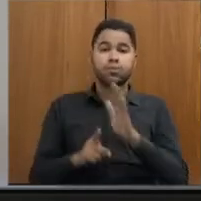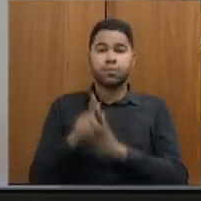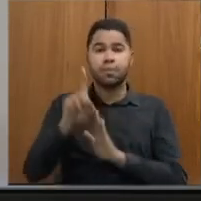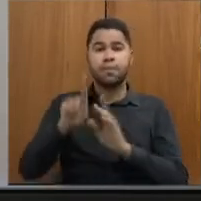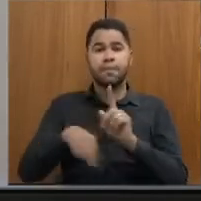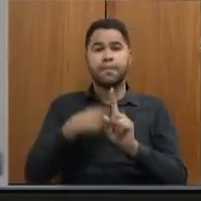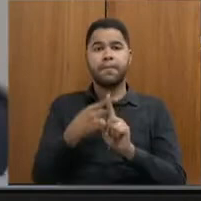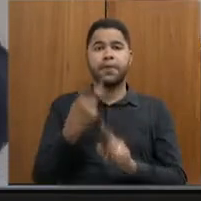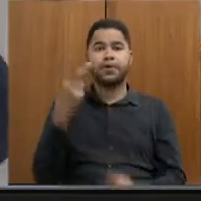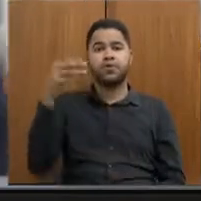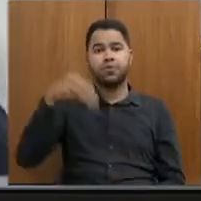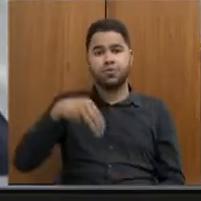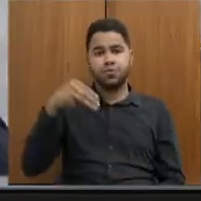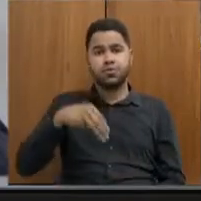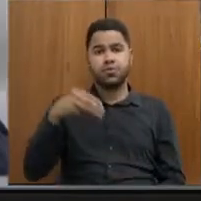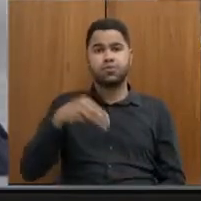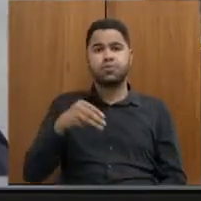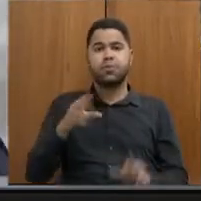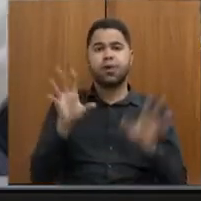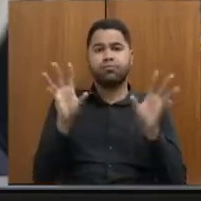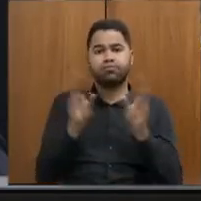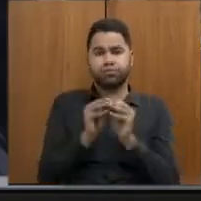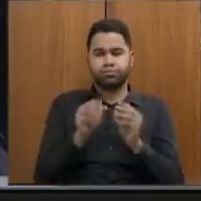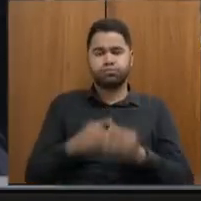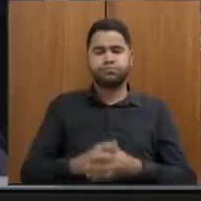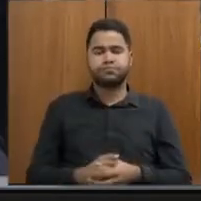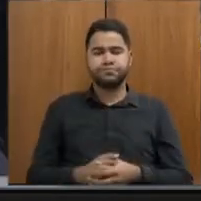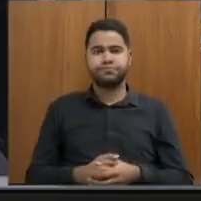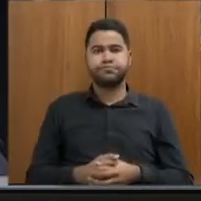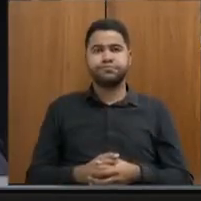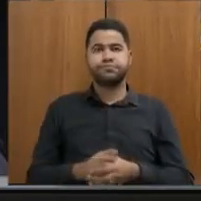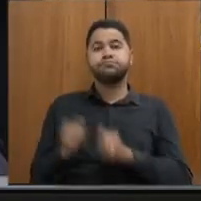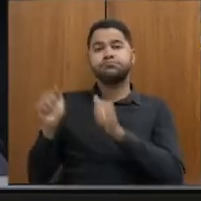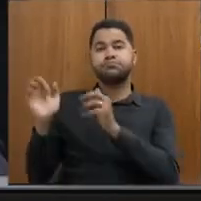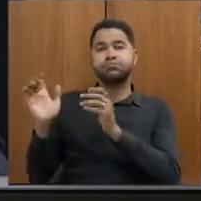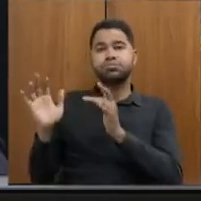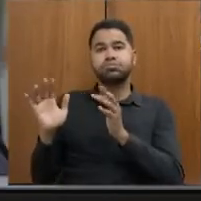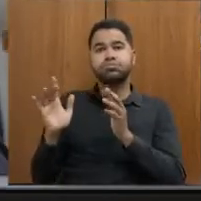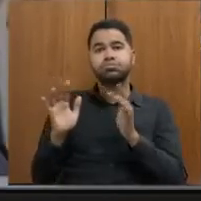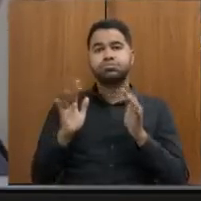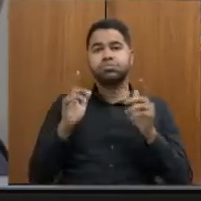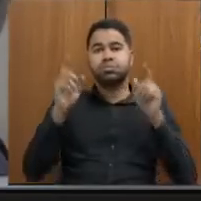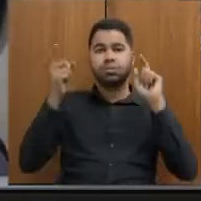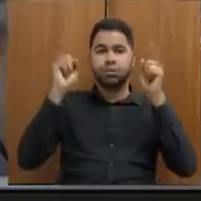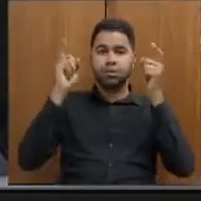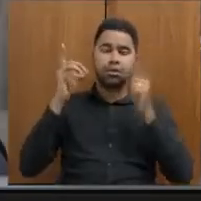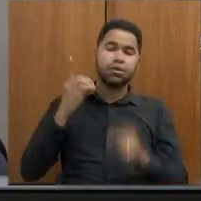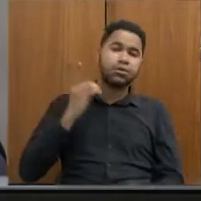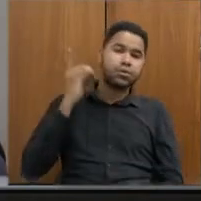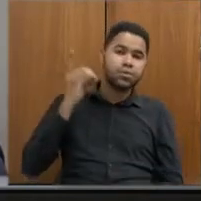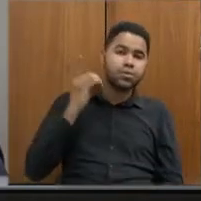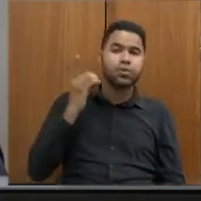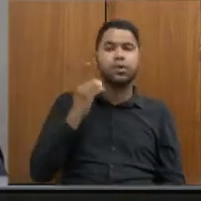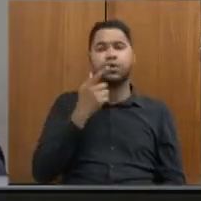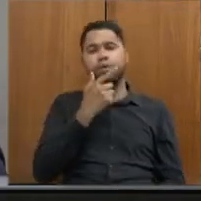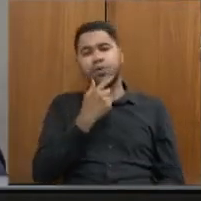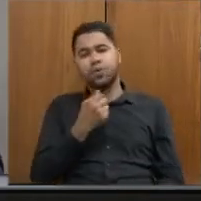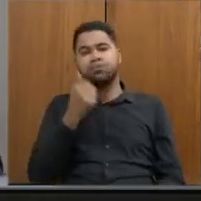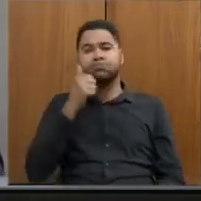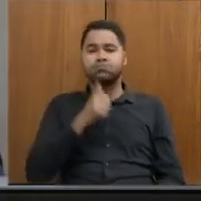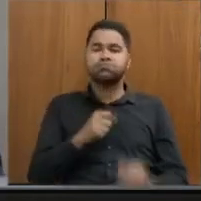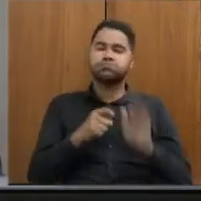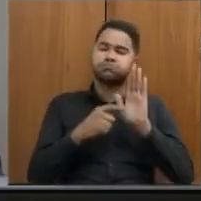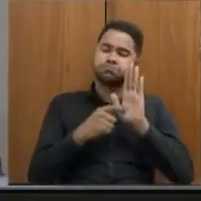disporá de dois minutos para as suas considerações finais no decorrer da reunião as deputadas e senhores deputados poderão